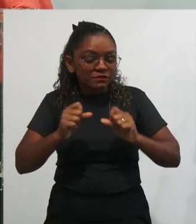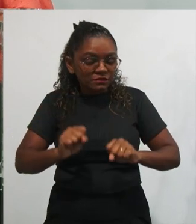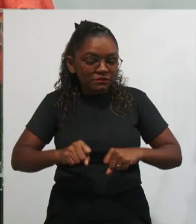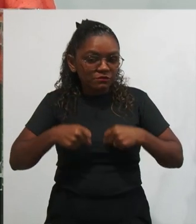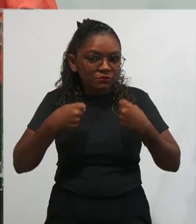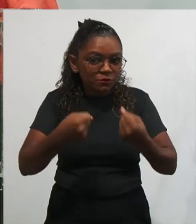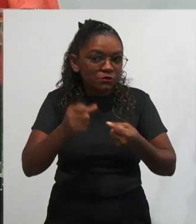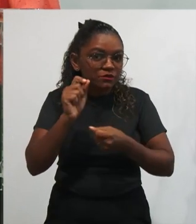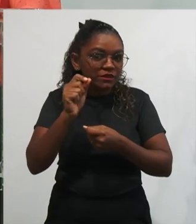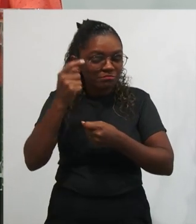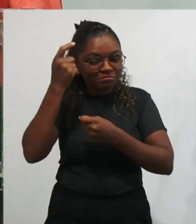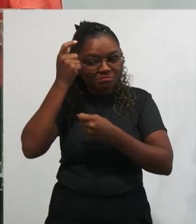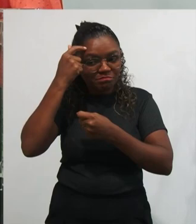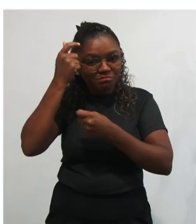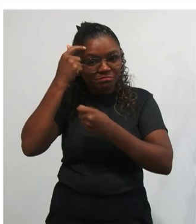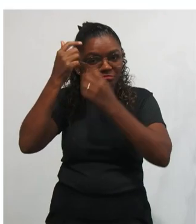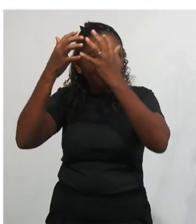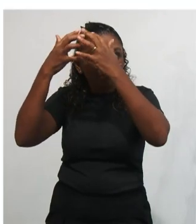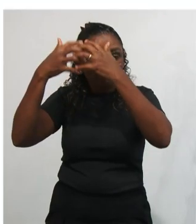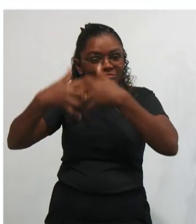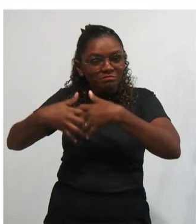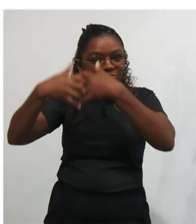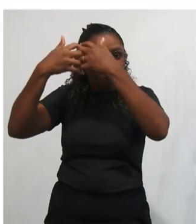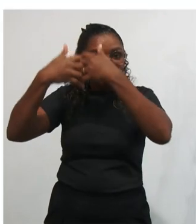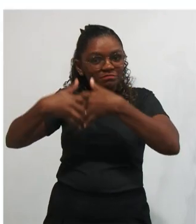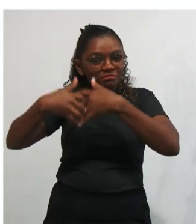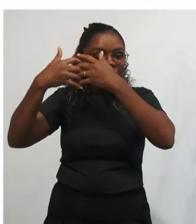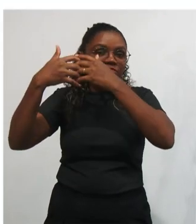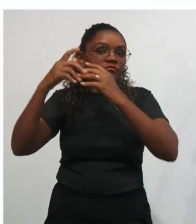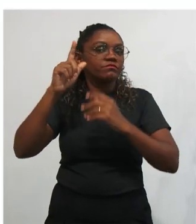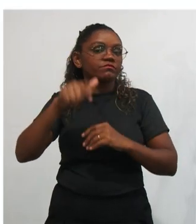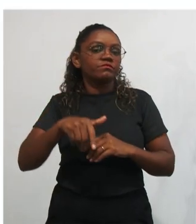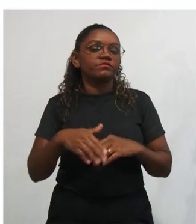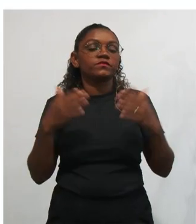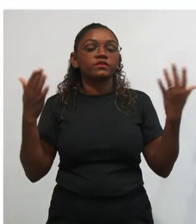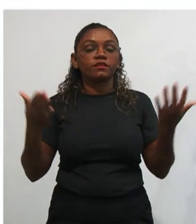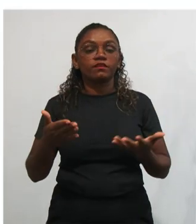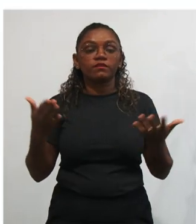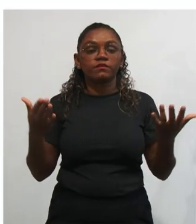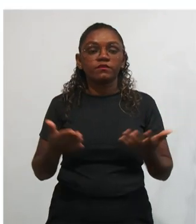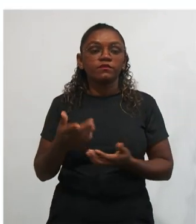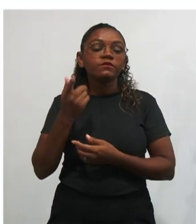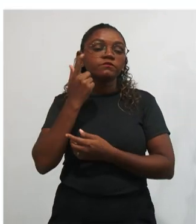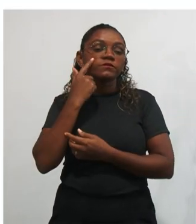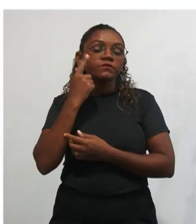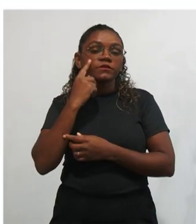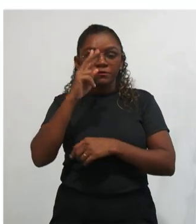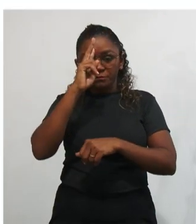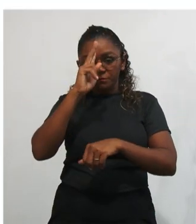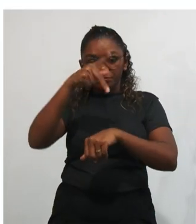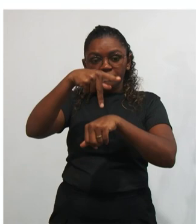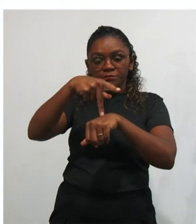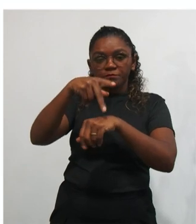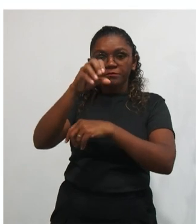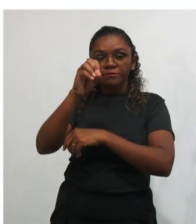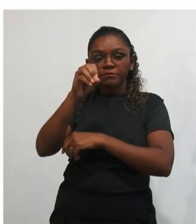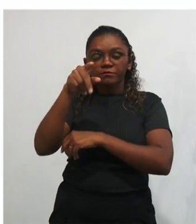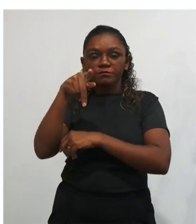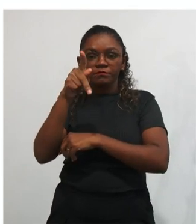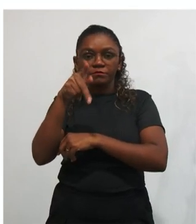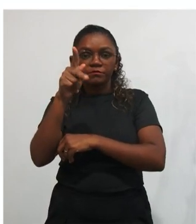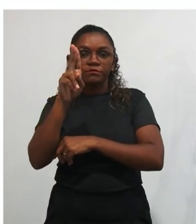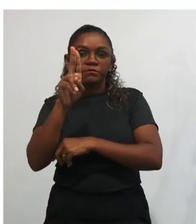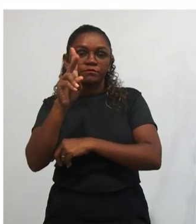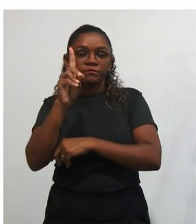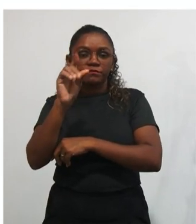cognitivo Mas nós vamos entrar aqui então o que diz eh ocuda sobre a questão das pesquisas né cerca de